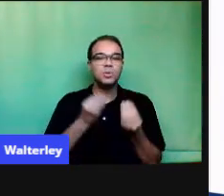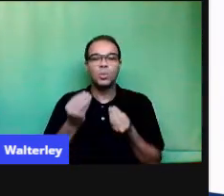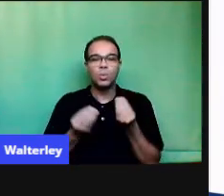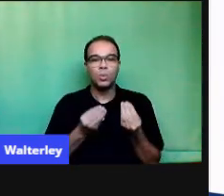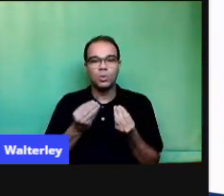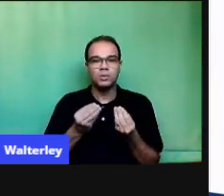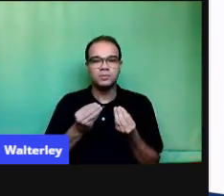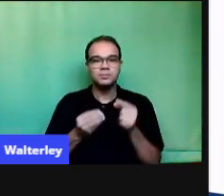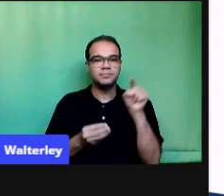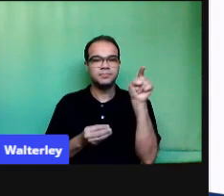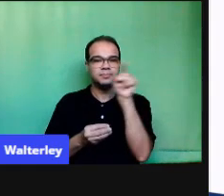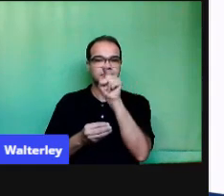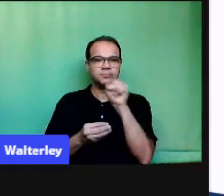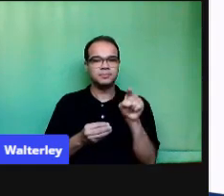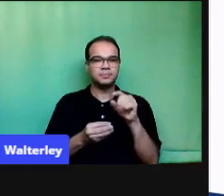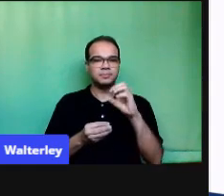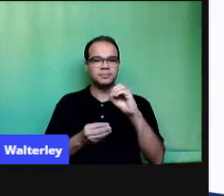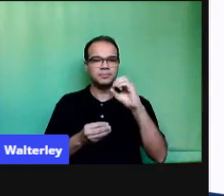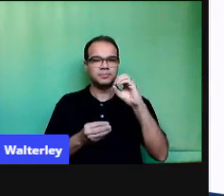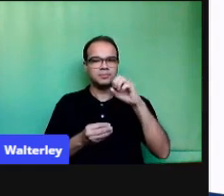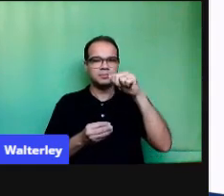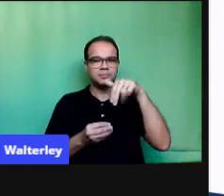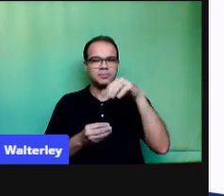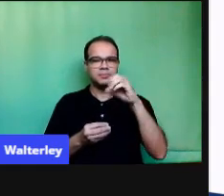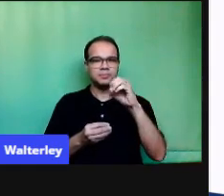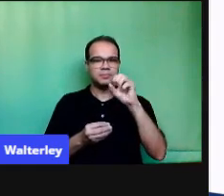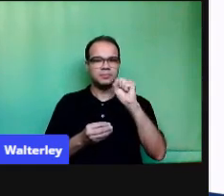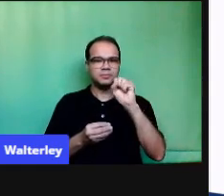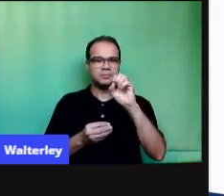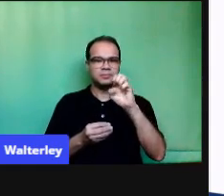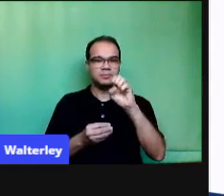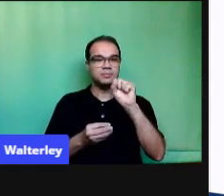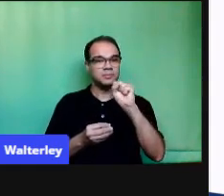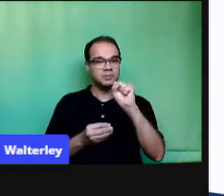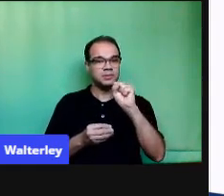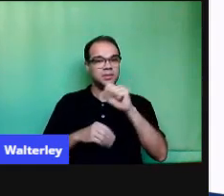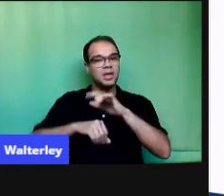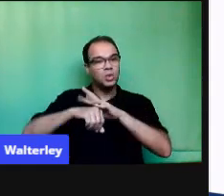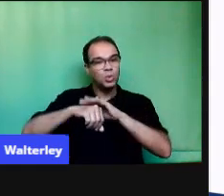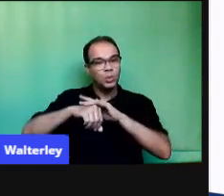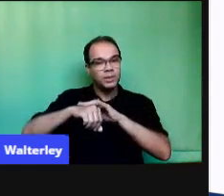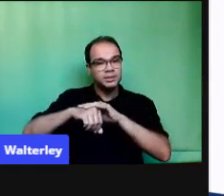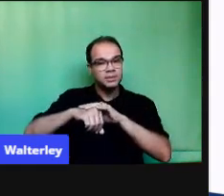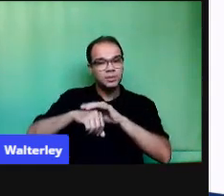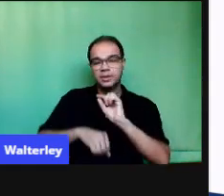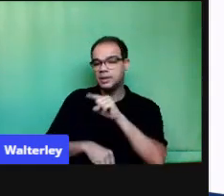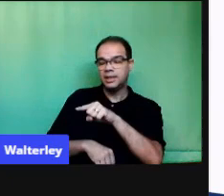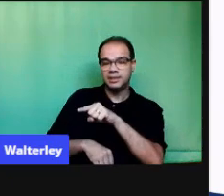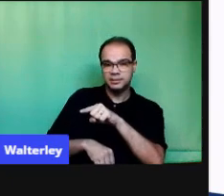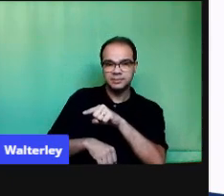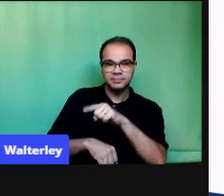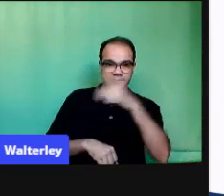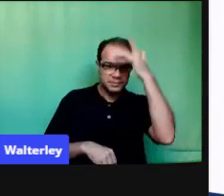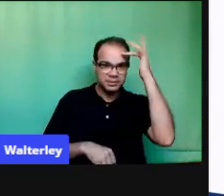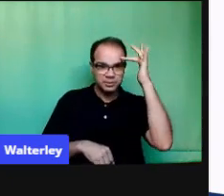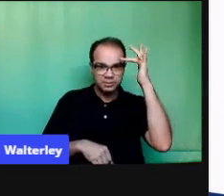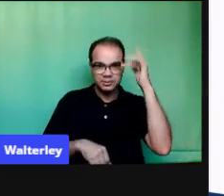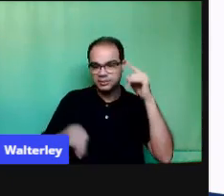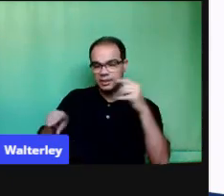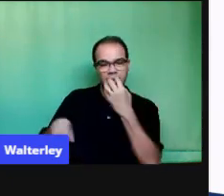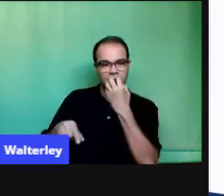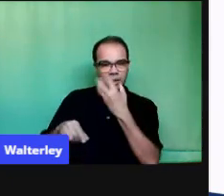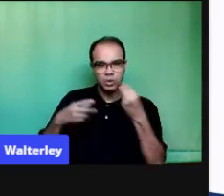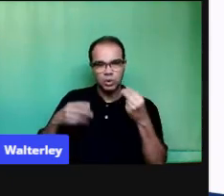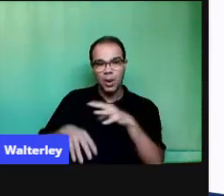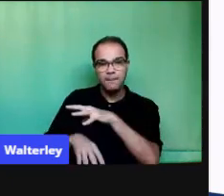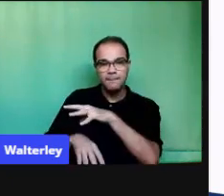as zoonoses. Conforme eu disse anteriormente, zoonoses são aquelas doenças que são transmitidas de animais para seres humanos. Porém,